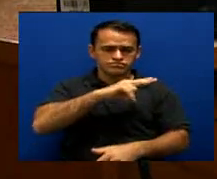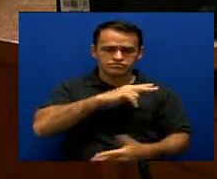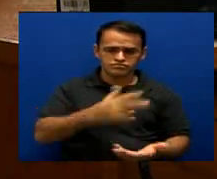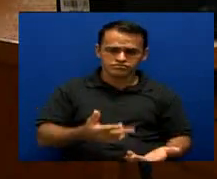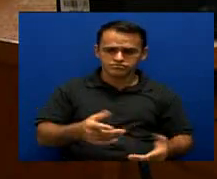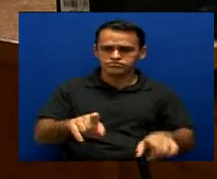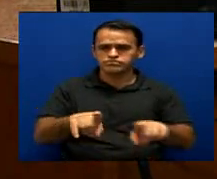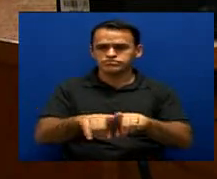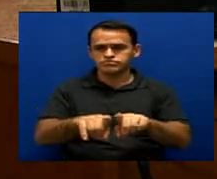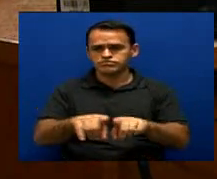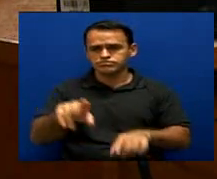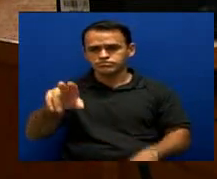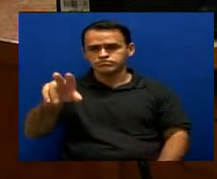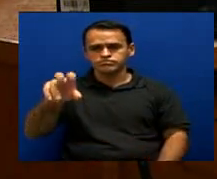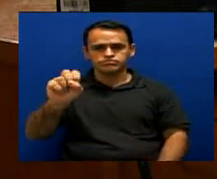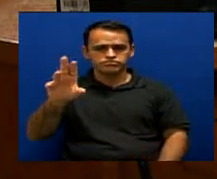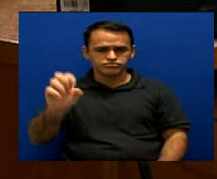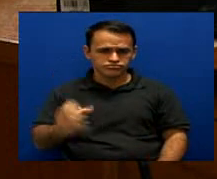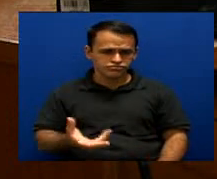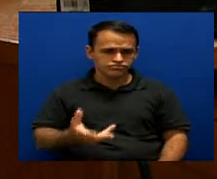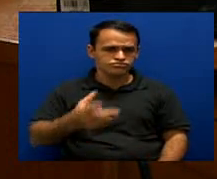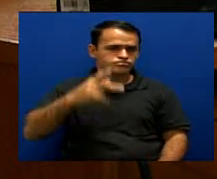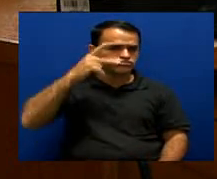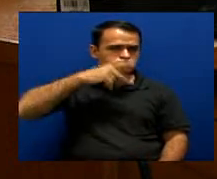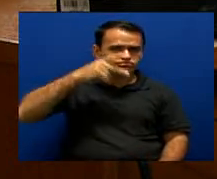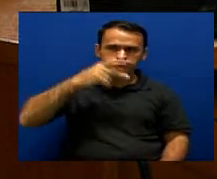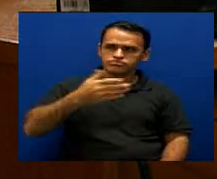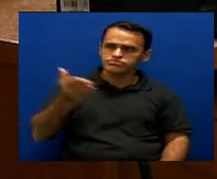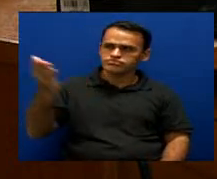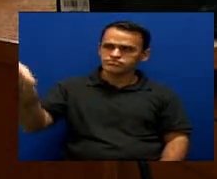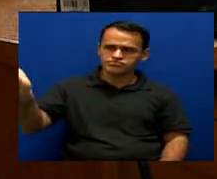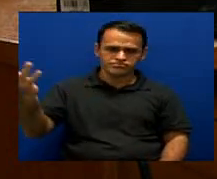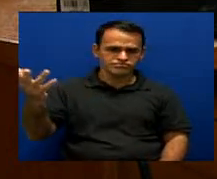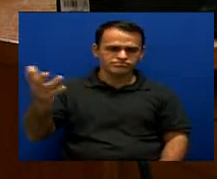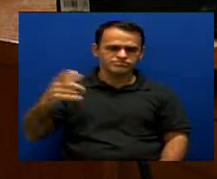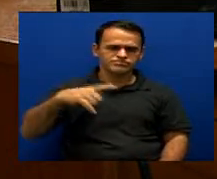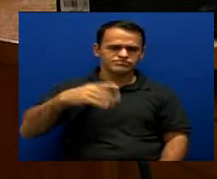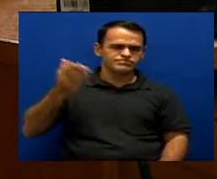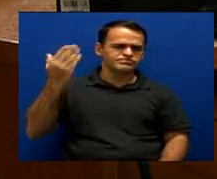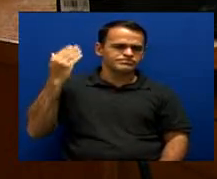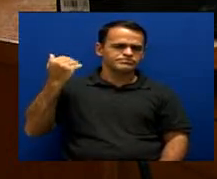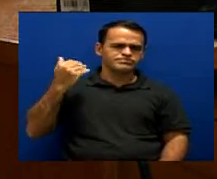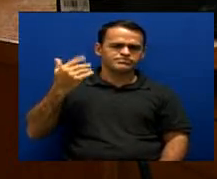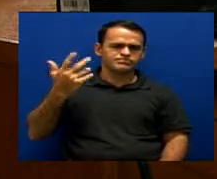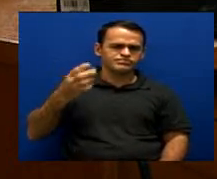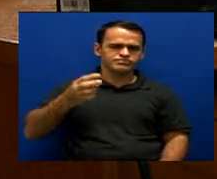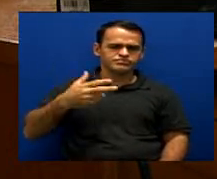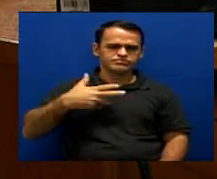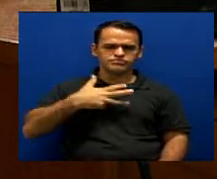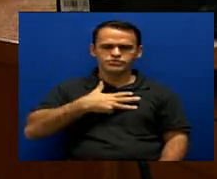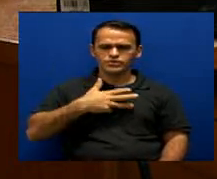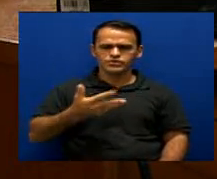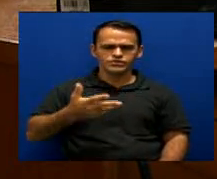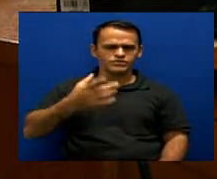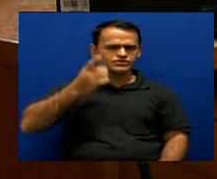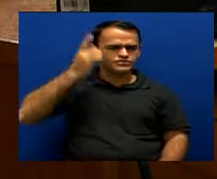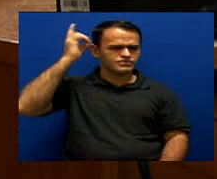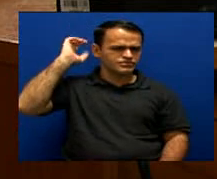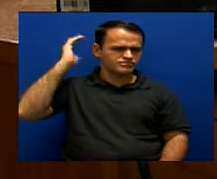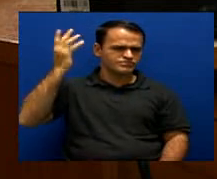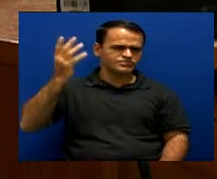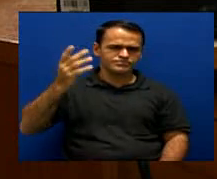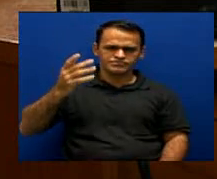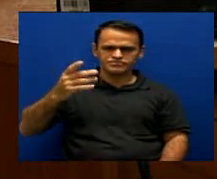sul pelas políticas públicas de governo que vem desde collor fhc lula dilma e agora